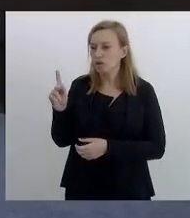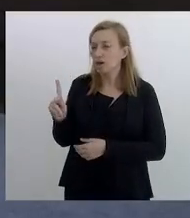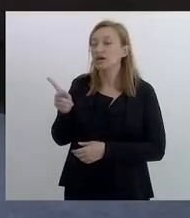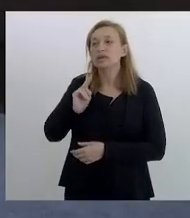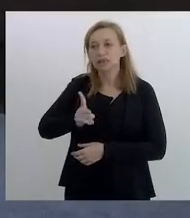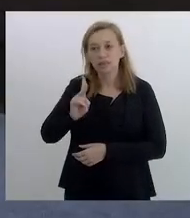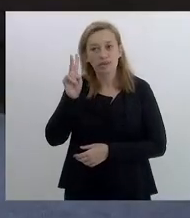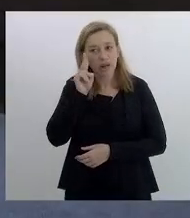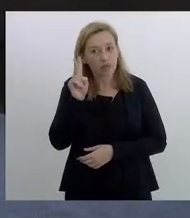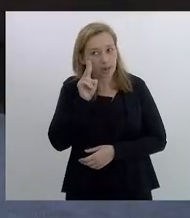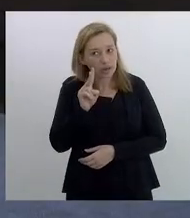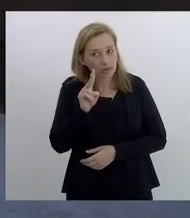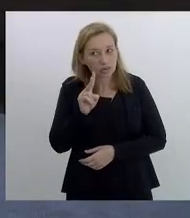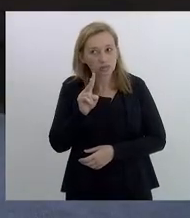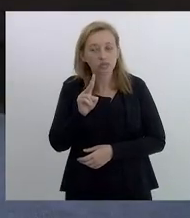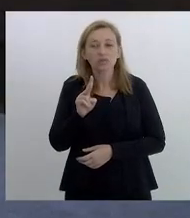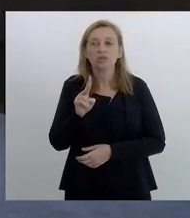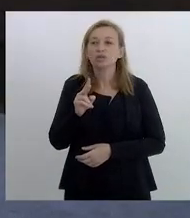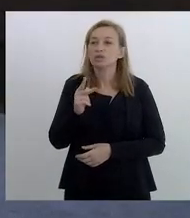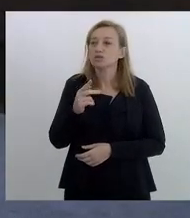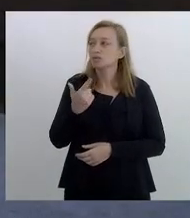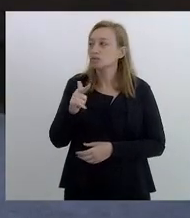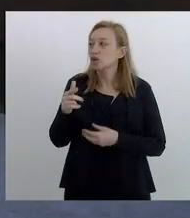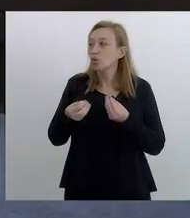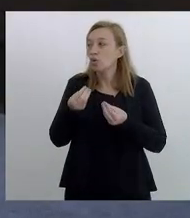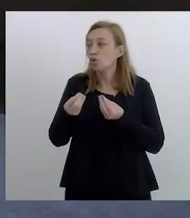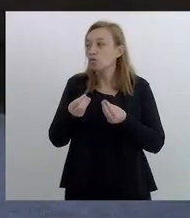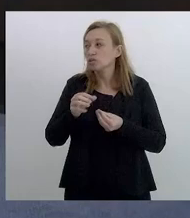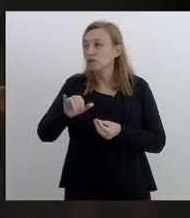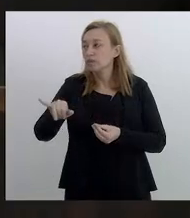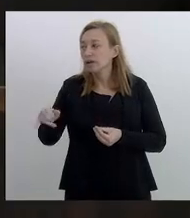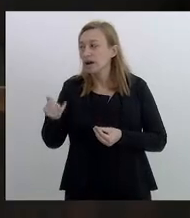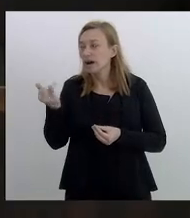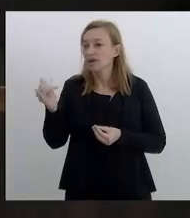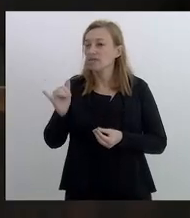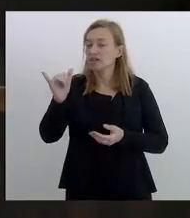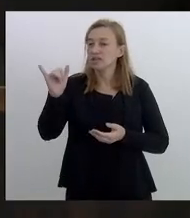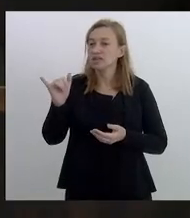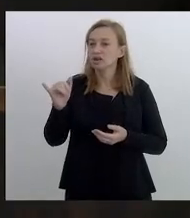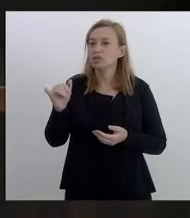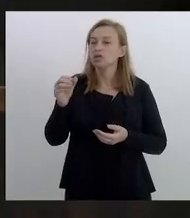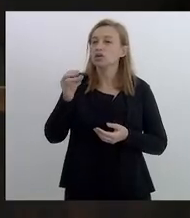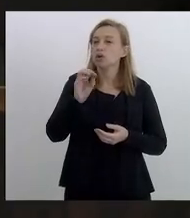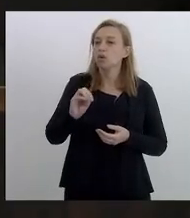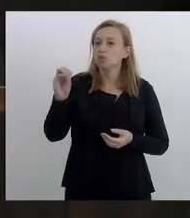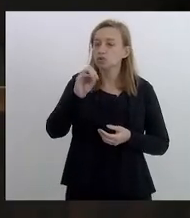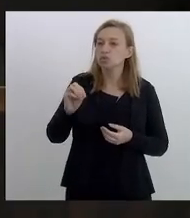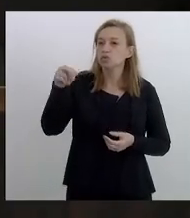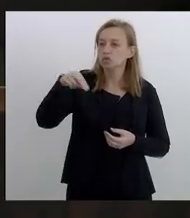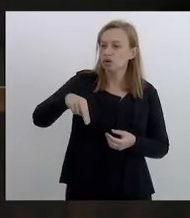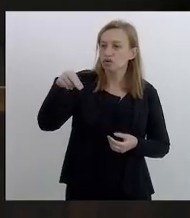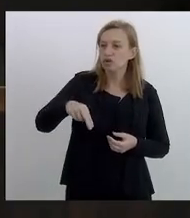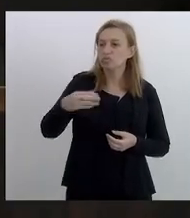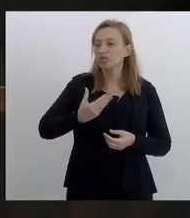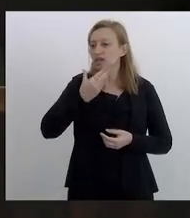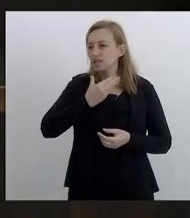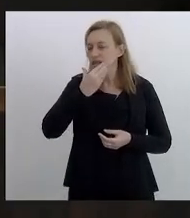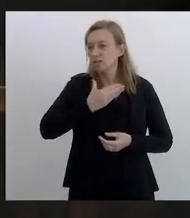que não dá para adivinhar a inflação de outubro, novembro e dezembro. Então, o